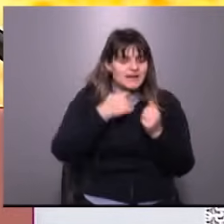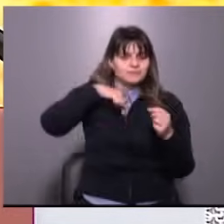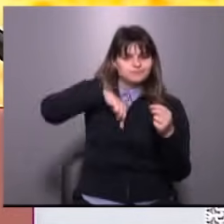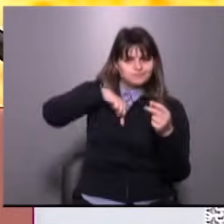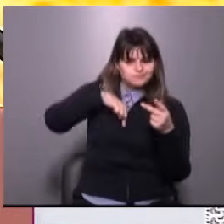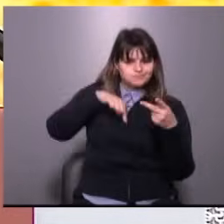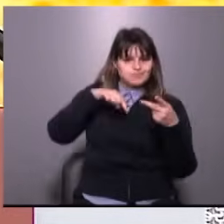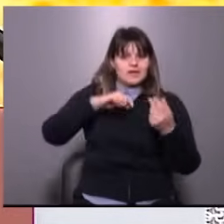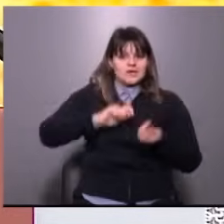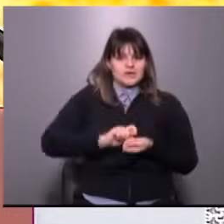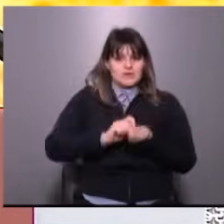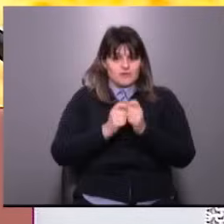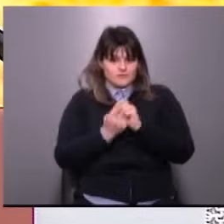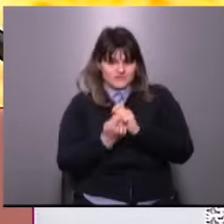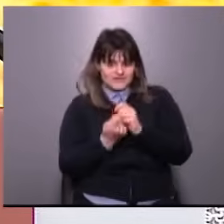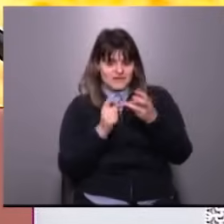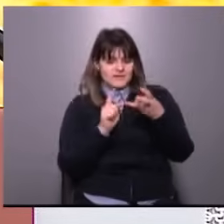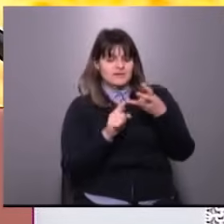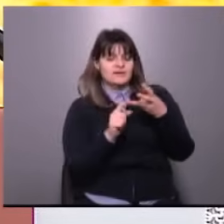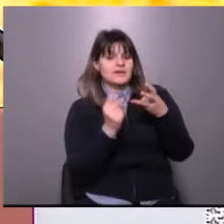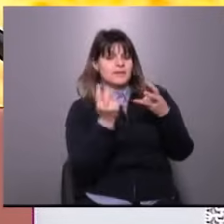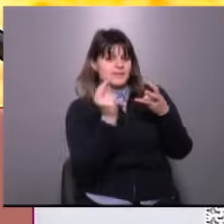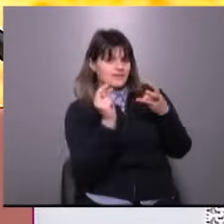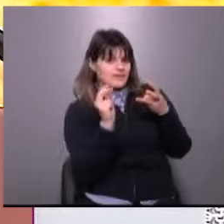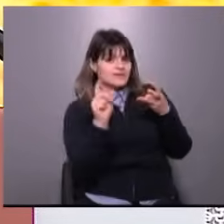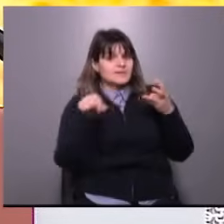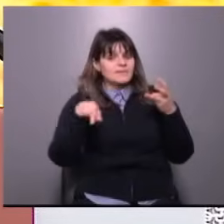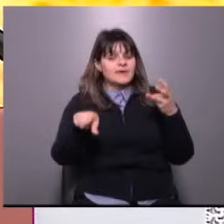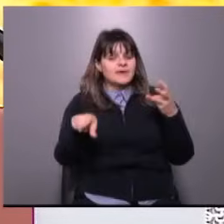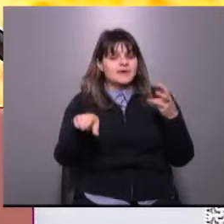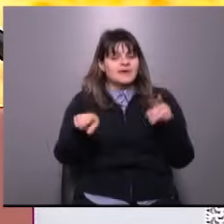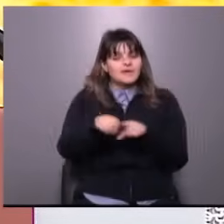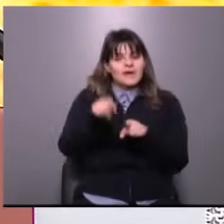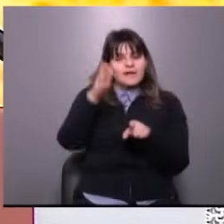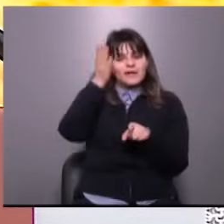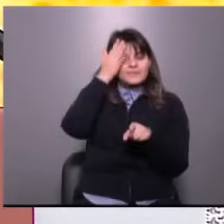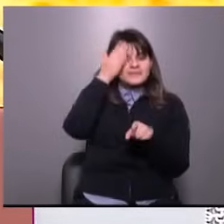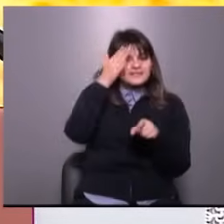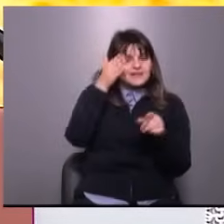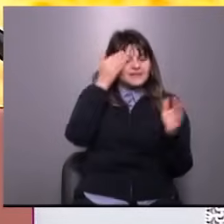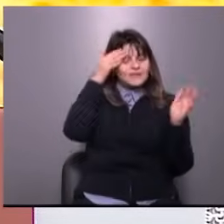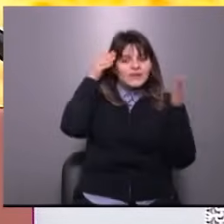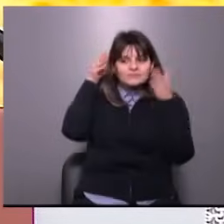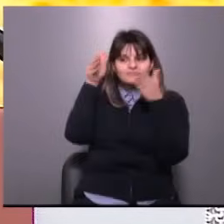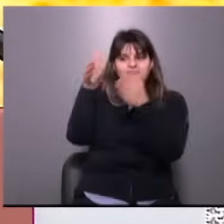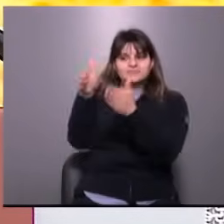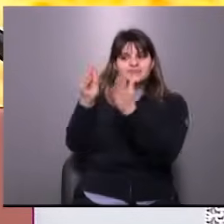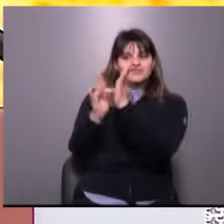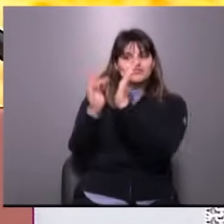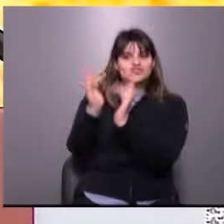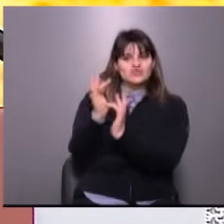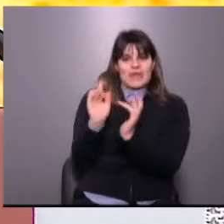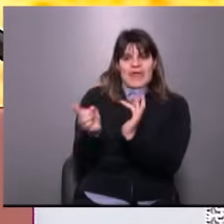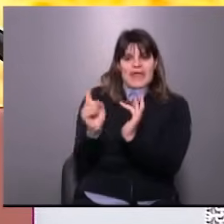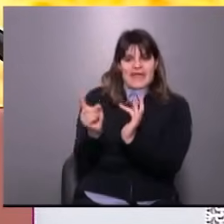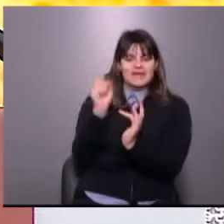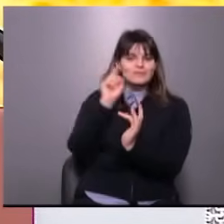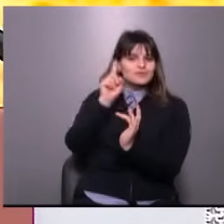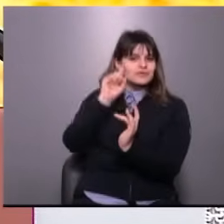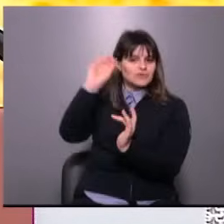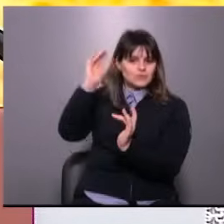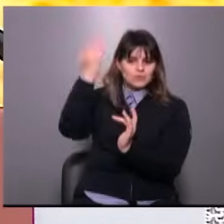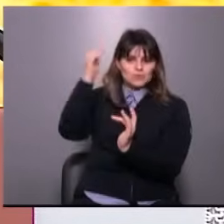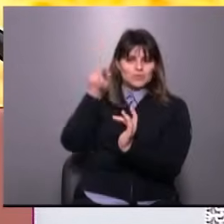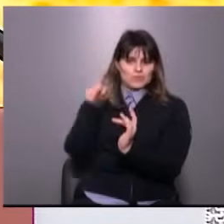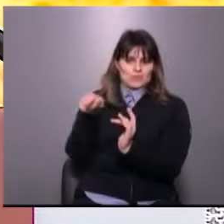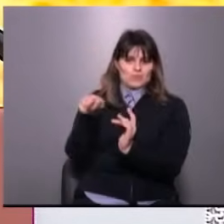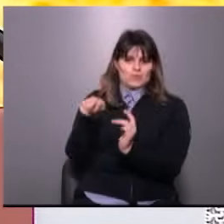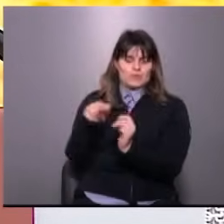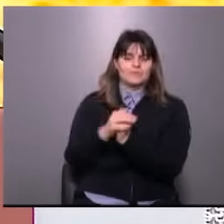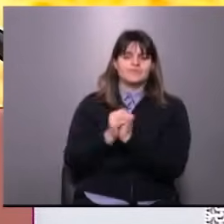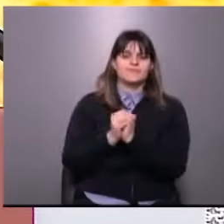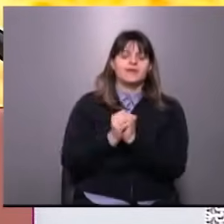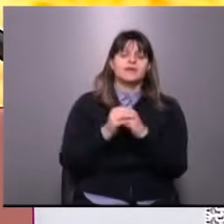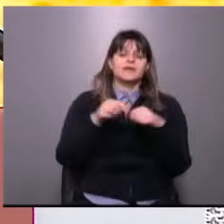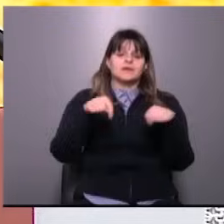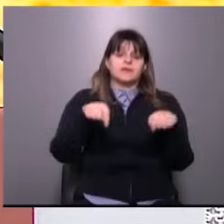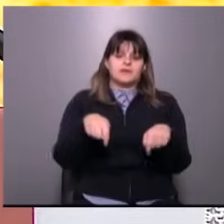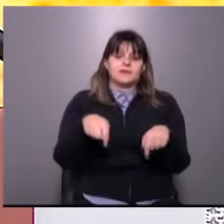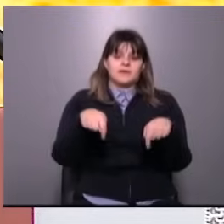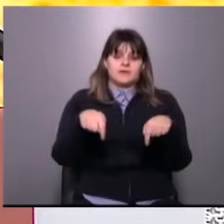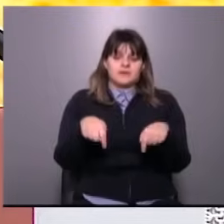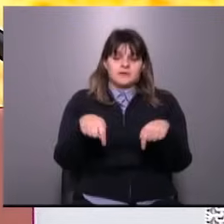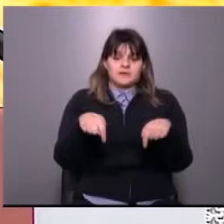alegria, à nossa conversão, mas também à nossa capacidade para apontar para Jesus.